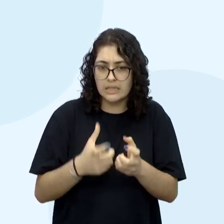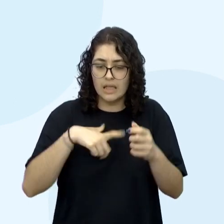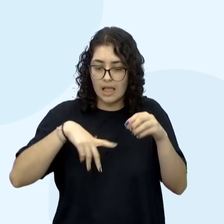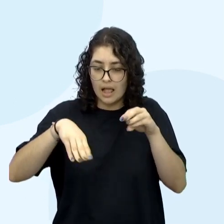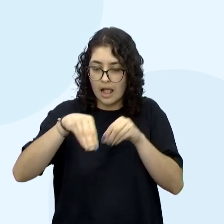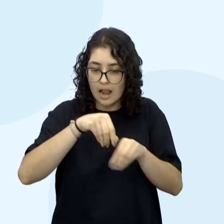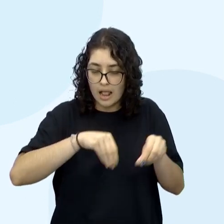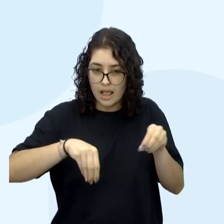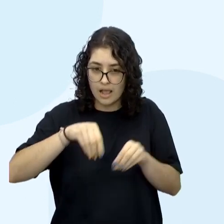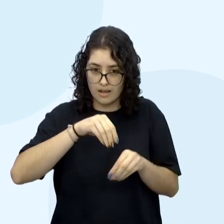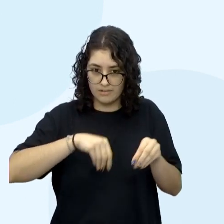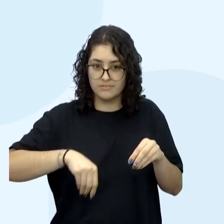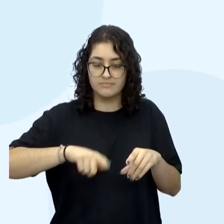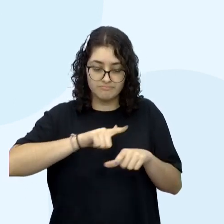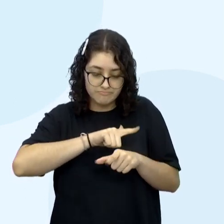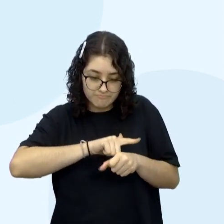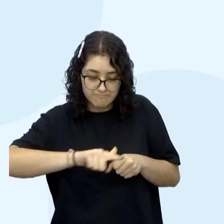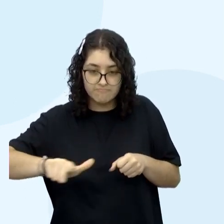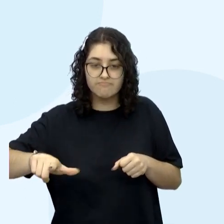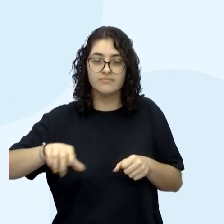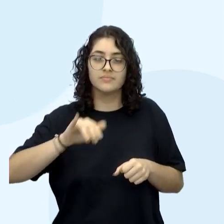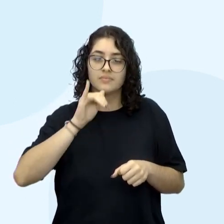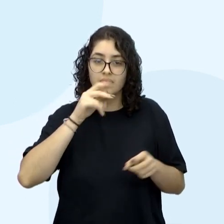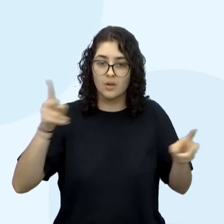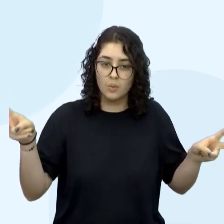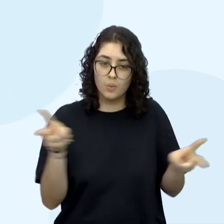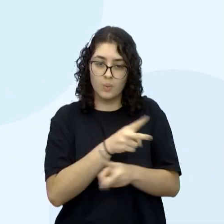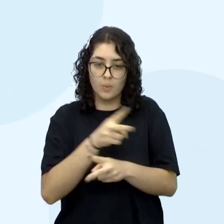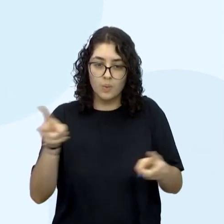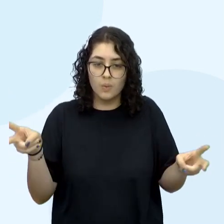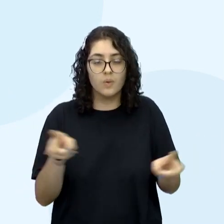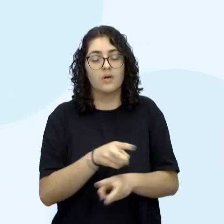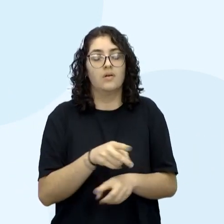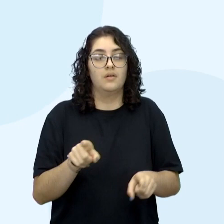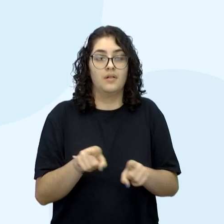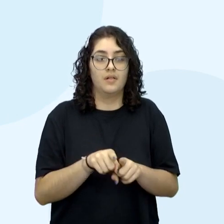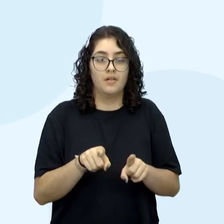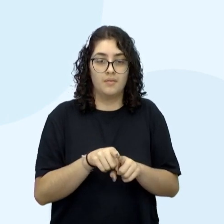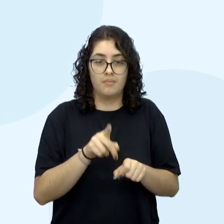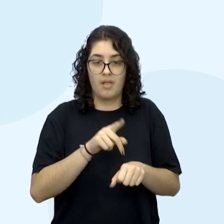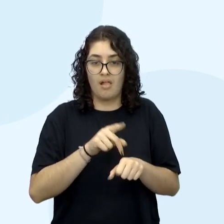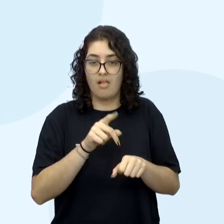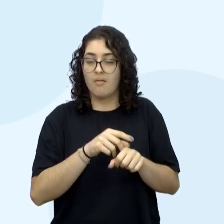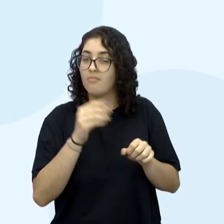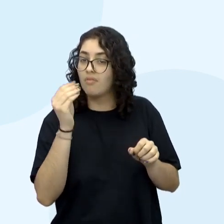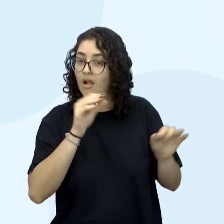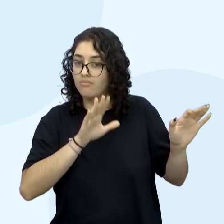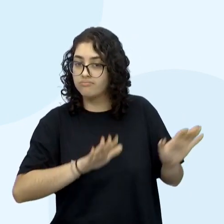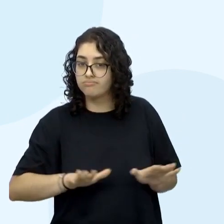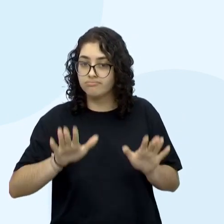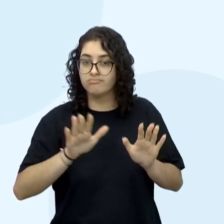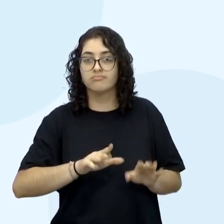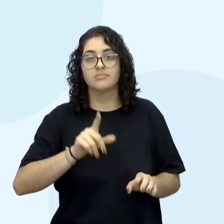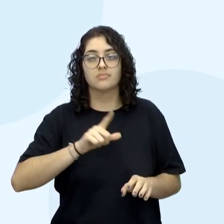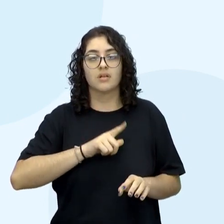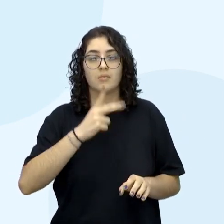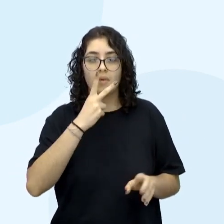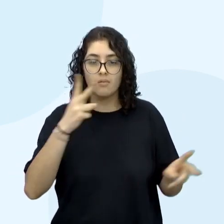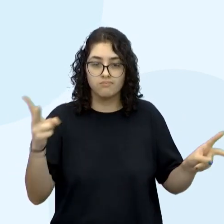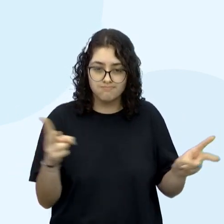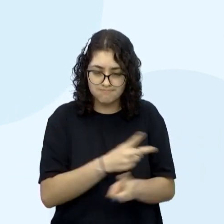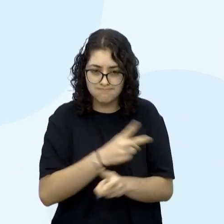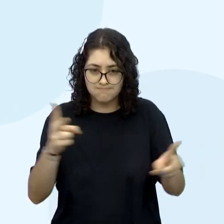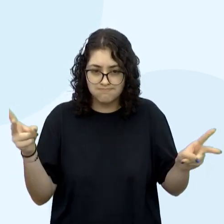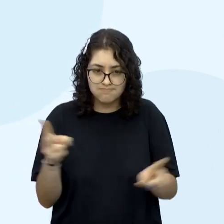solta. E aí essa areia, ela pode ser transportada pelo vento ou até os próprios sedimentos de rocha mais leves. E isso vai ser jogado contra as